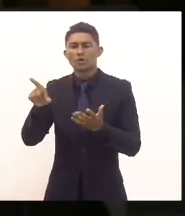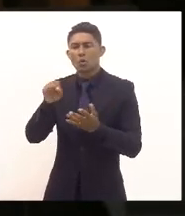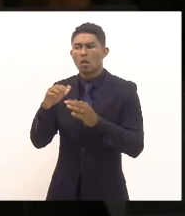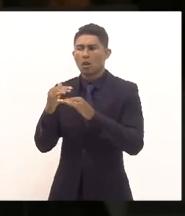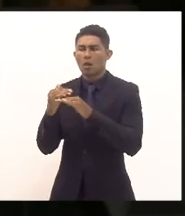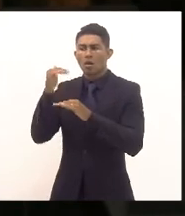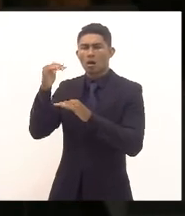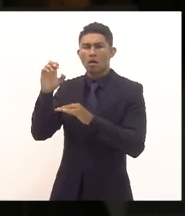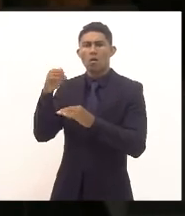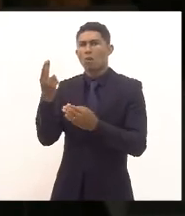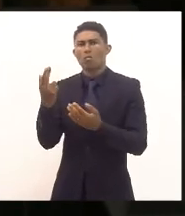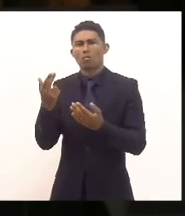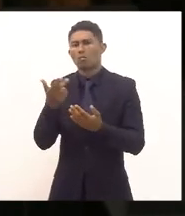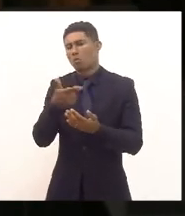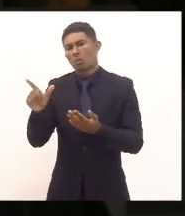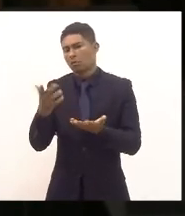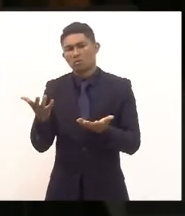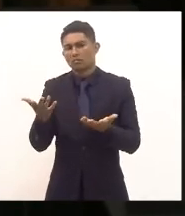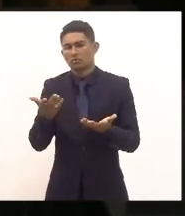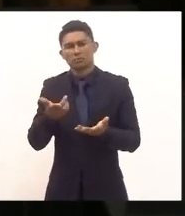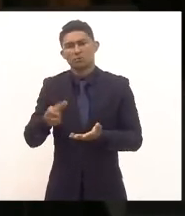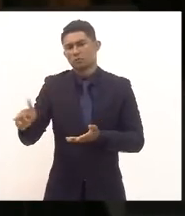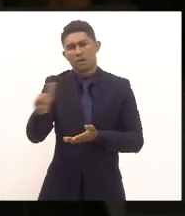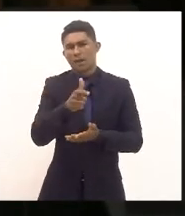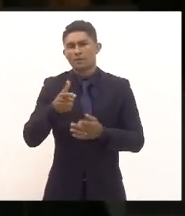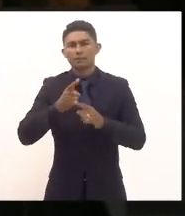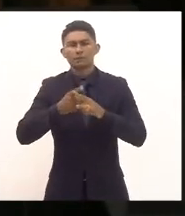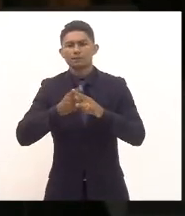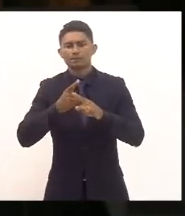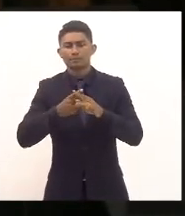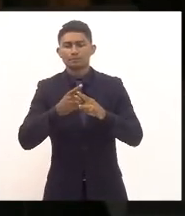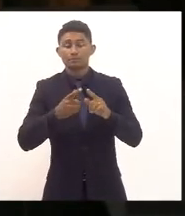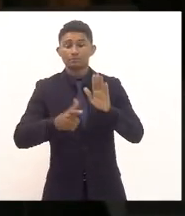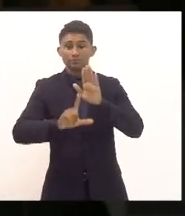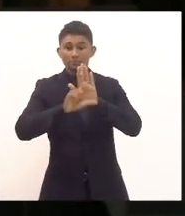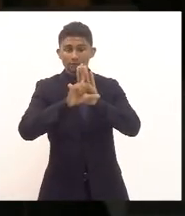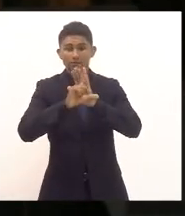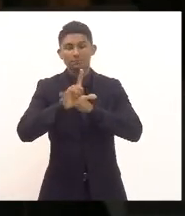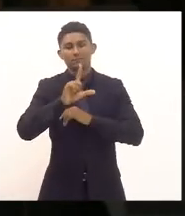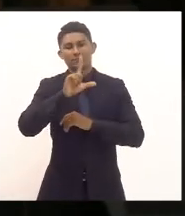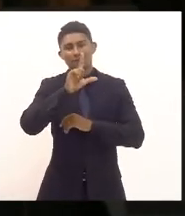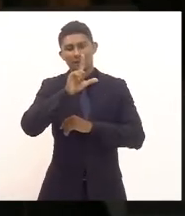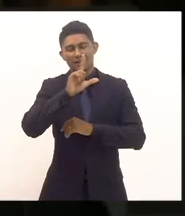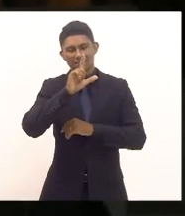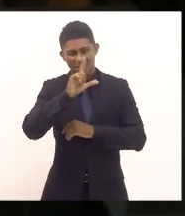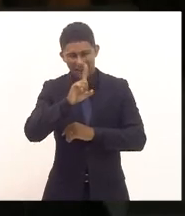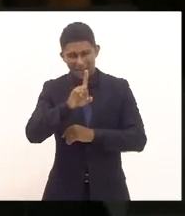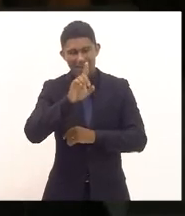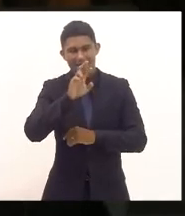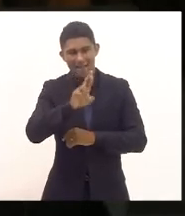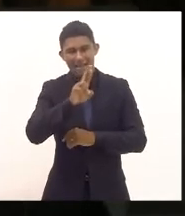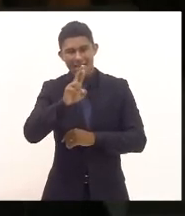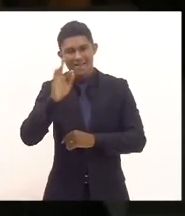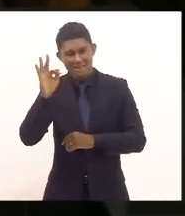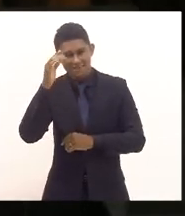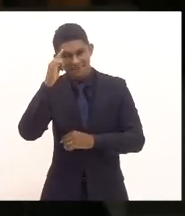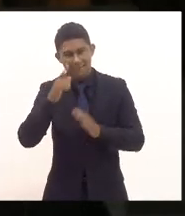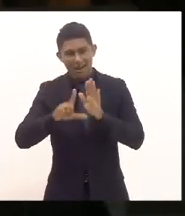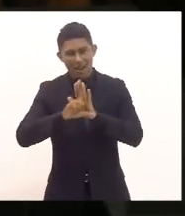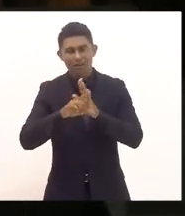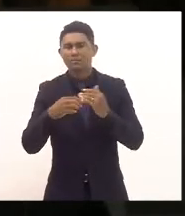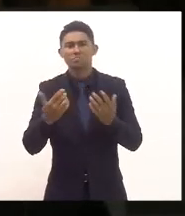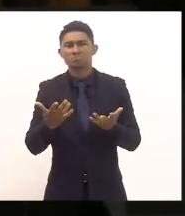até porque nas leis de regime de fiscal de recuperação fiscal que é que fizemos em nenhum